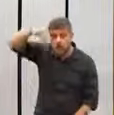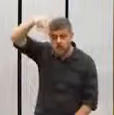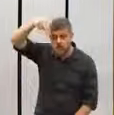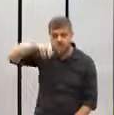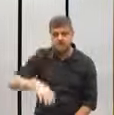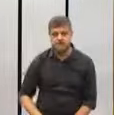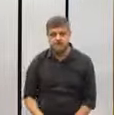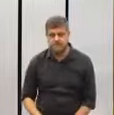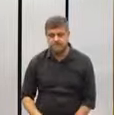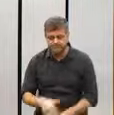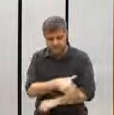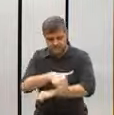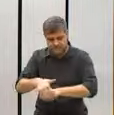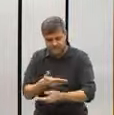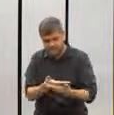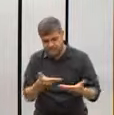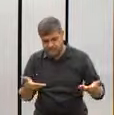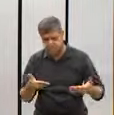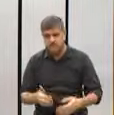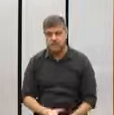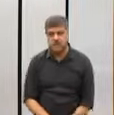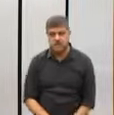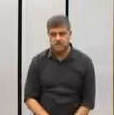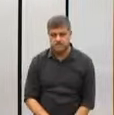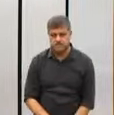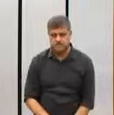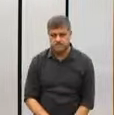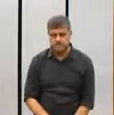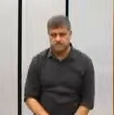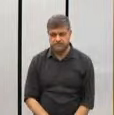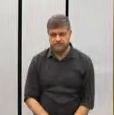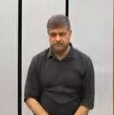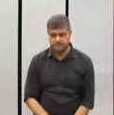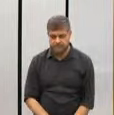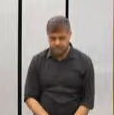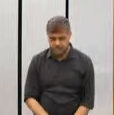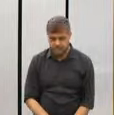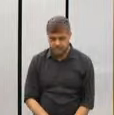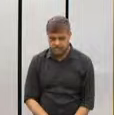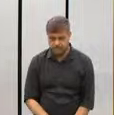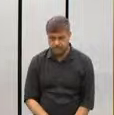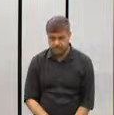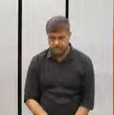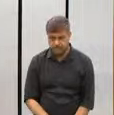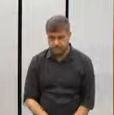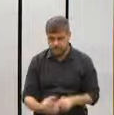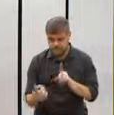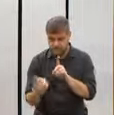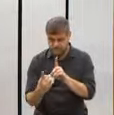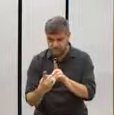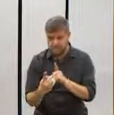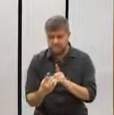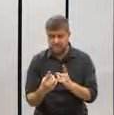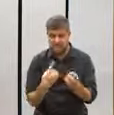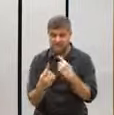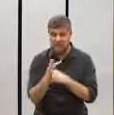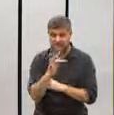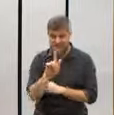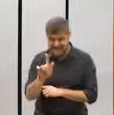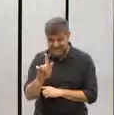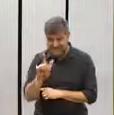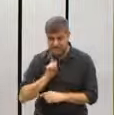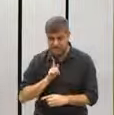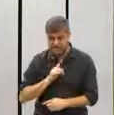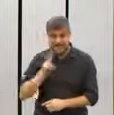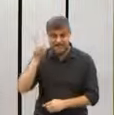o atendimento é na Rua Cândido Gomide, 223, no Jardim Guanabara. O atendimento da Glicério é importante salientar que o